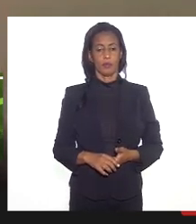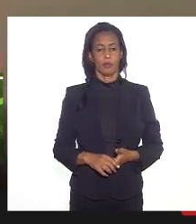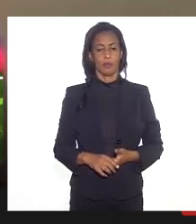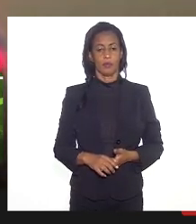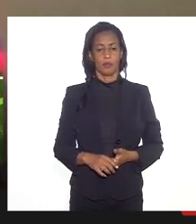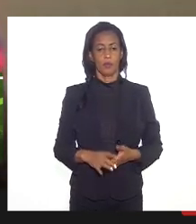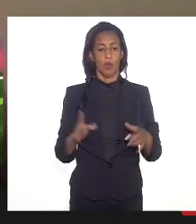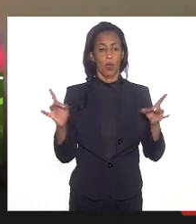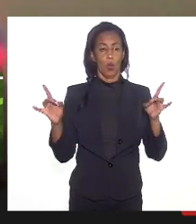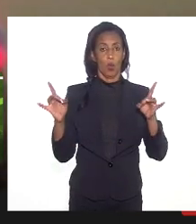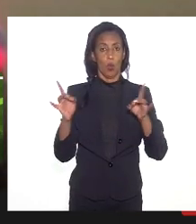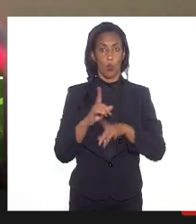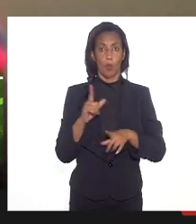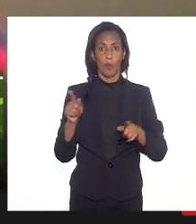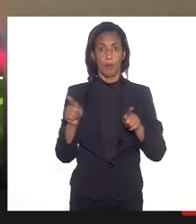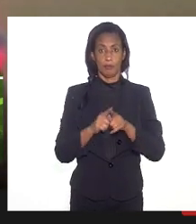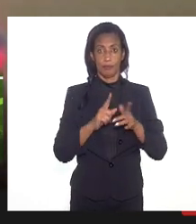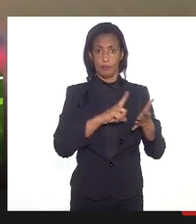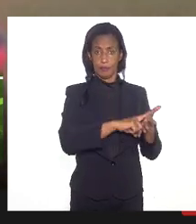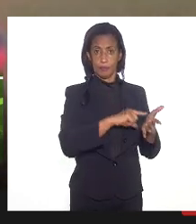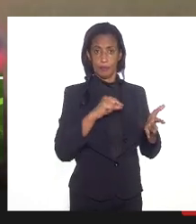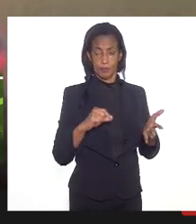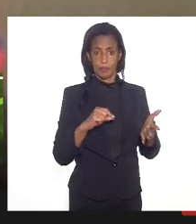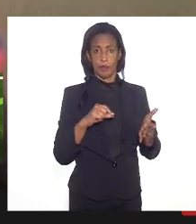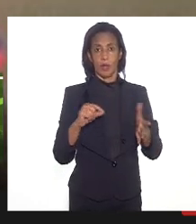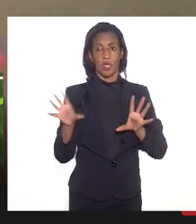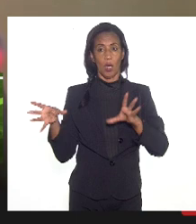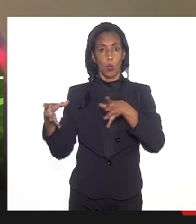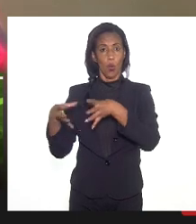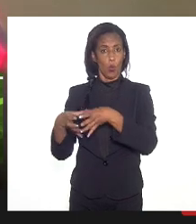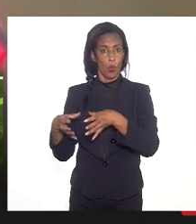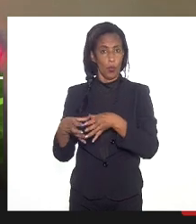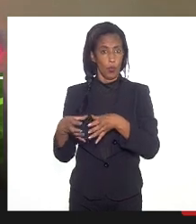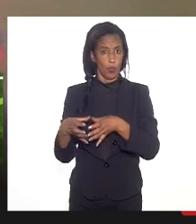cumpre destacar que as comunidades quilombolas